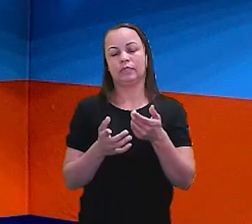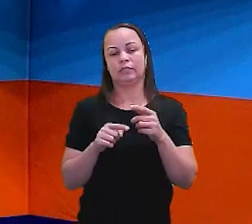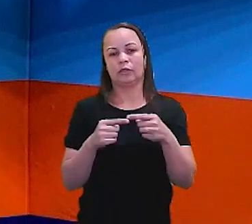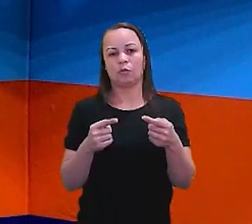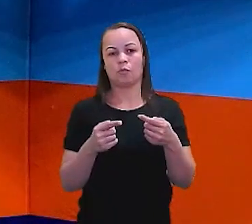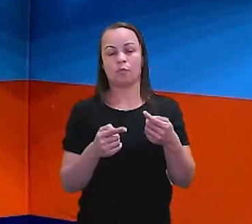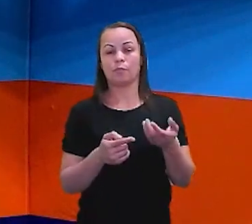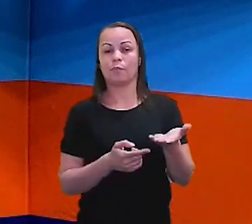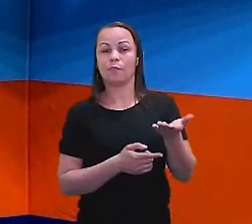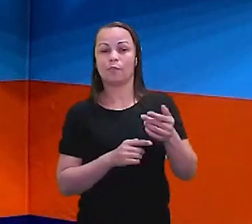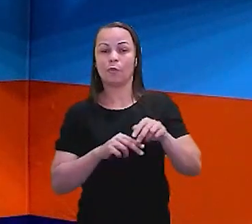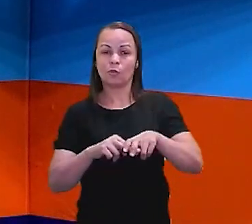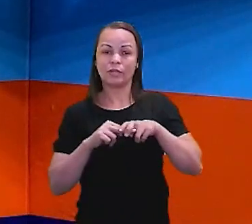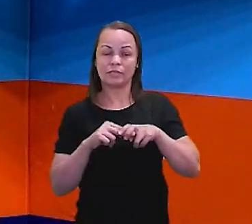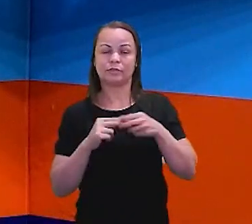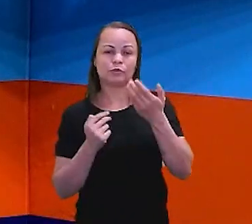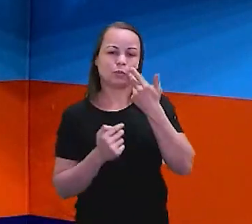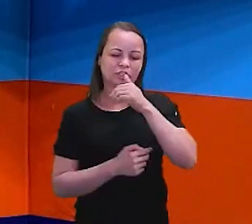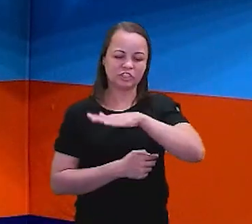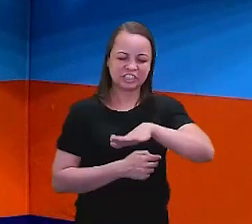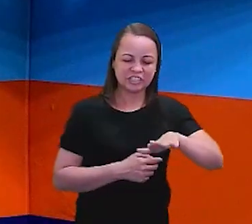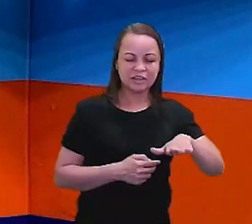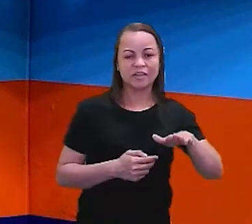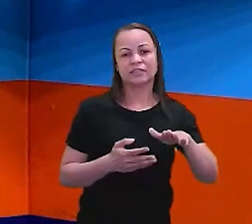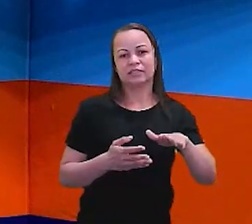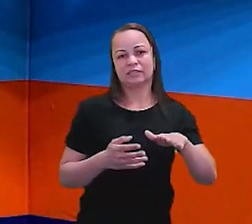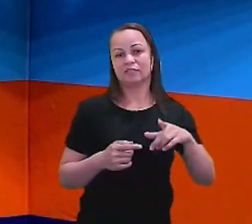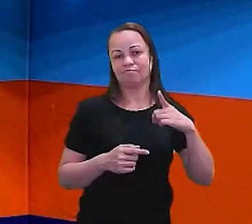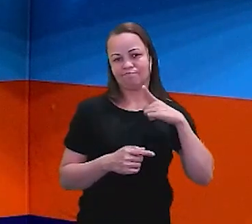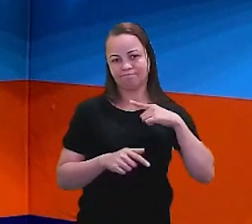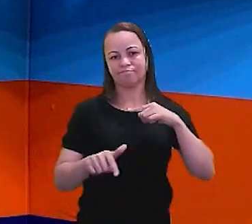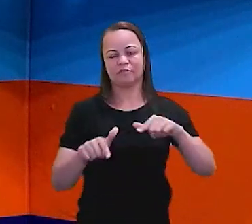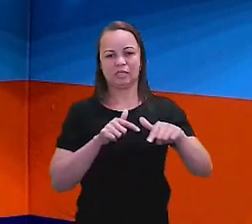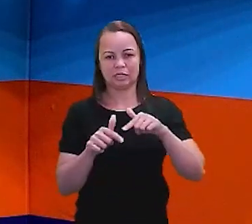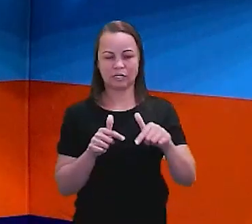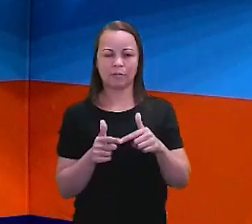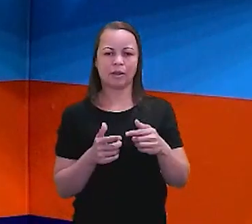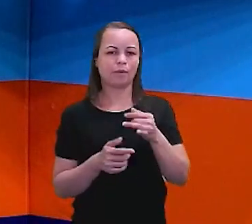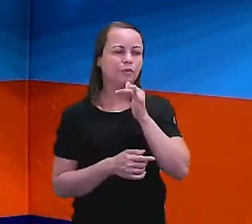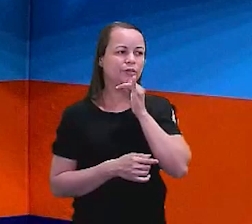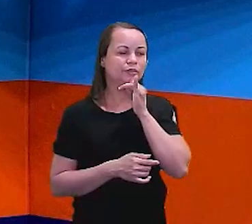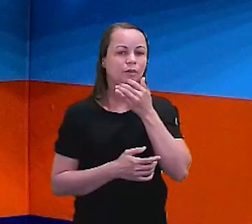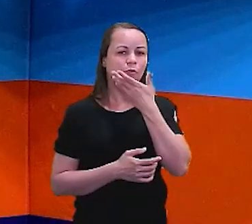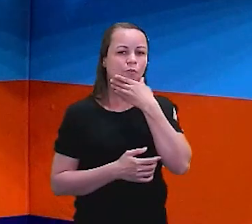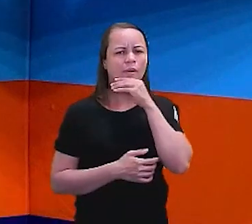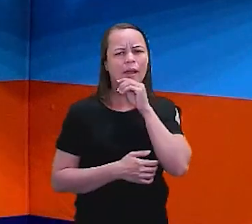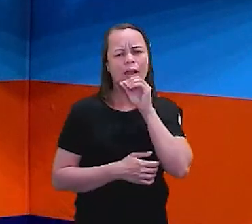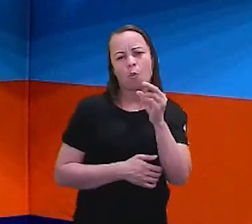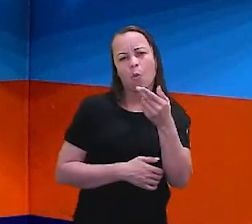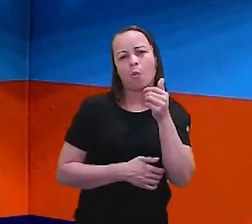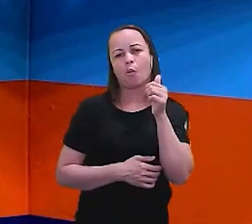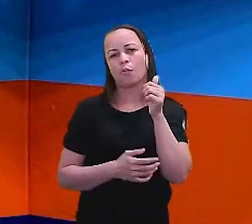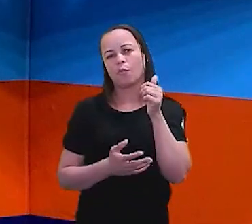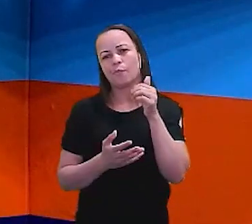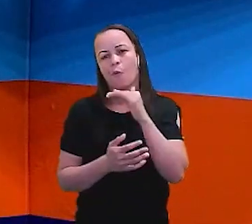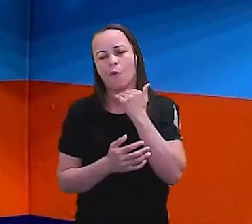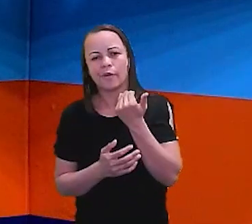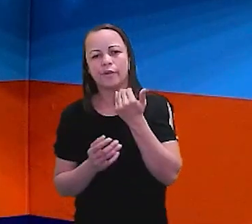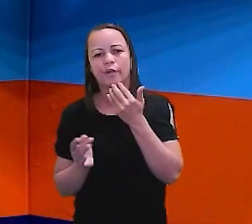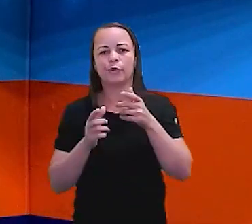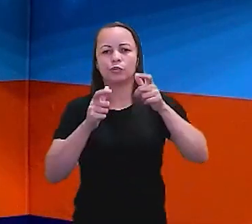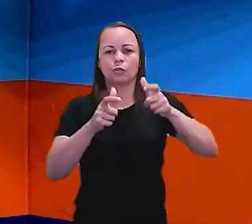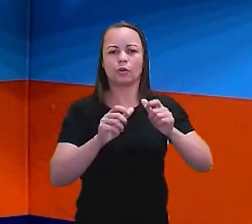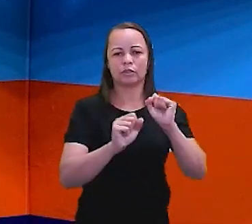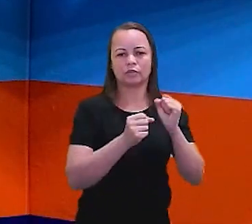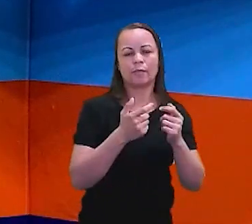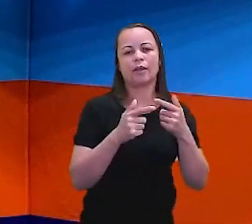trabalhar. Muitas vezes o pai morreu, alguma coisa, eles tinham que trabalhar para poder ajudar a mãe a sustentar a